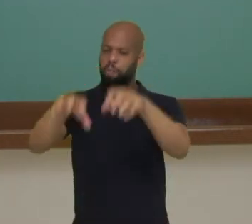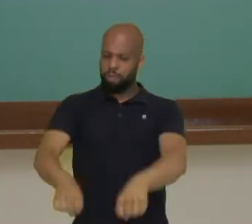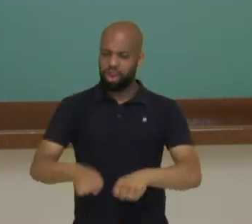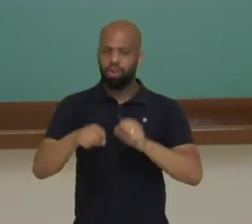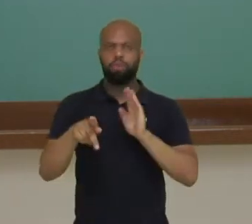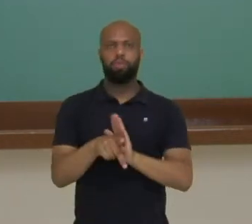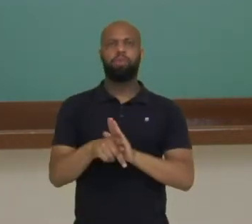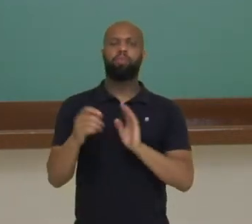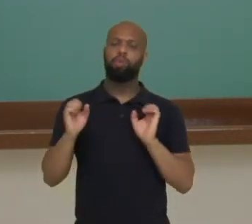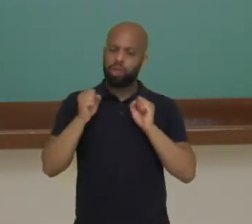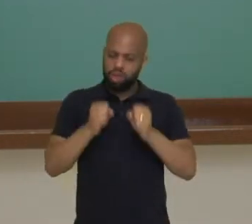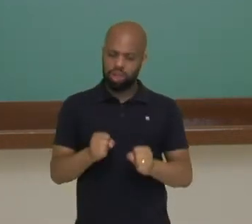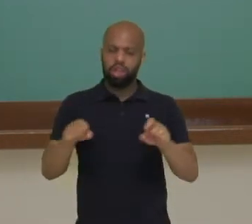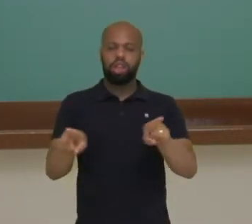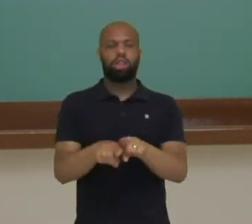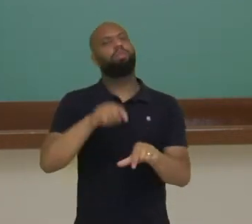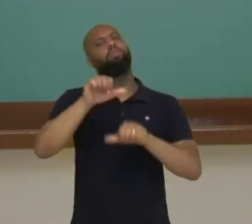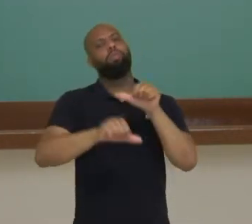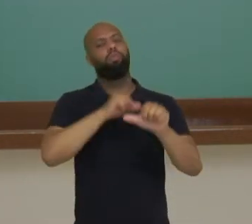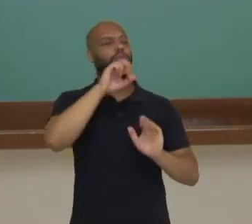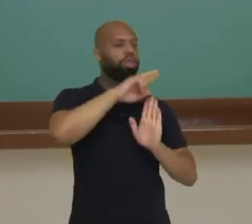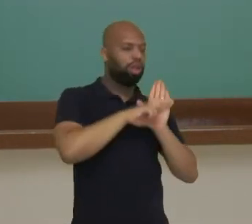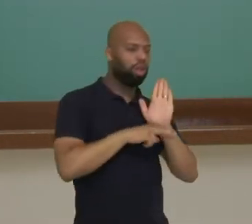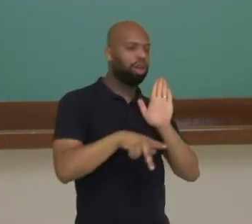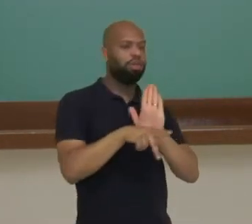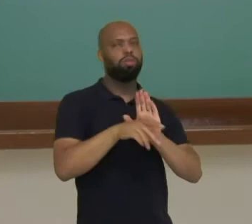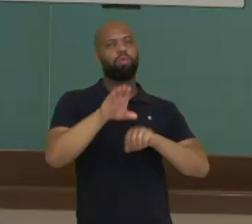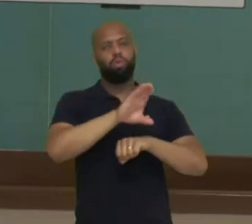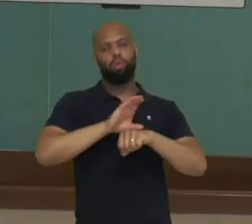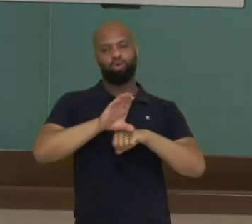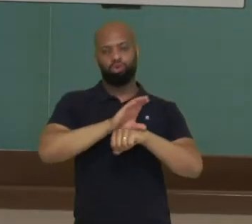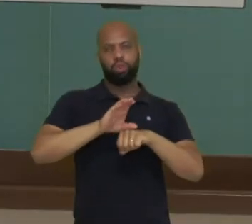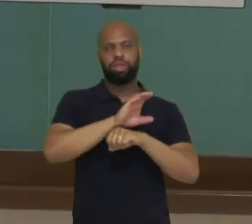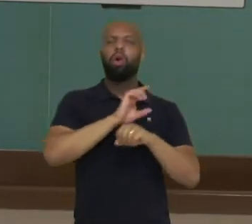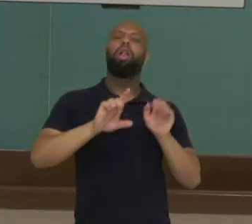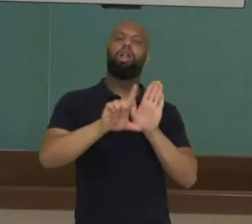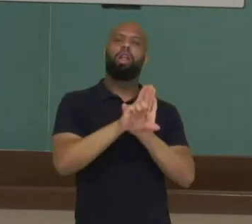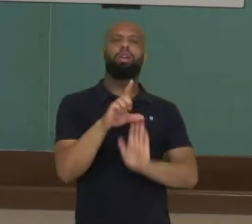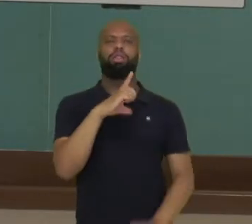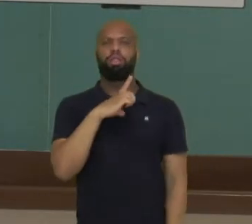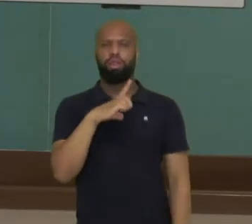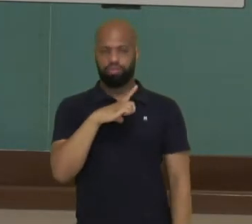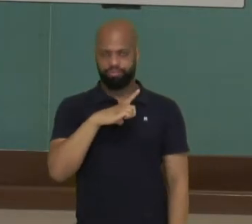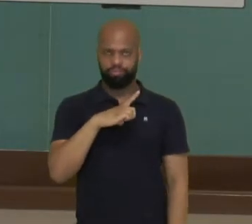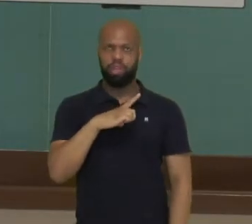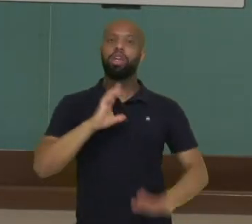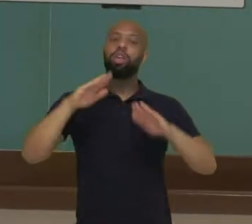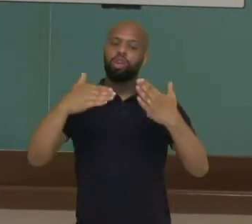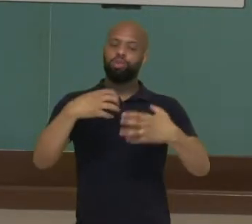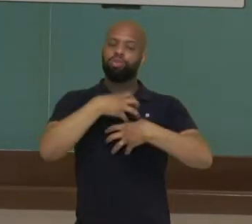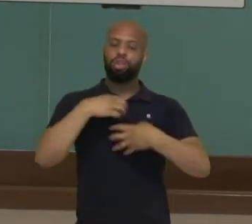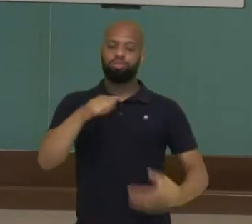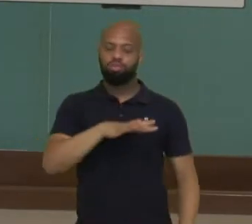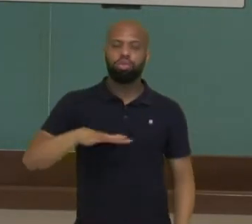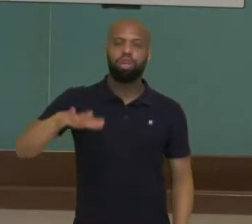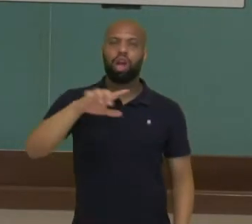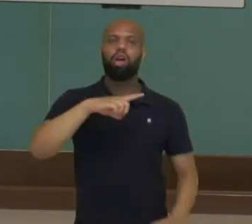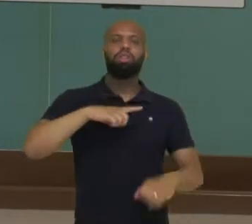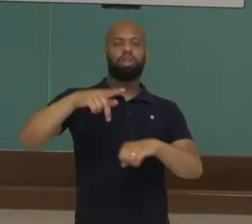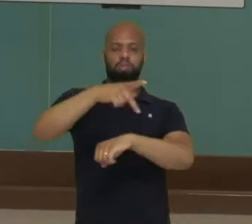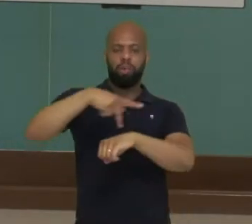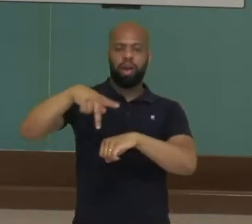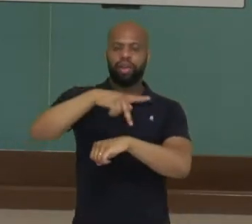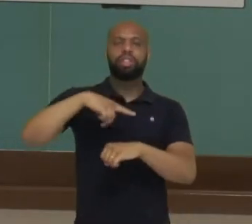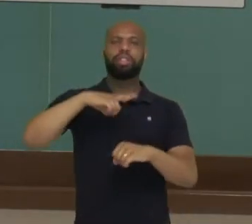a alteração de regras constitucionais. Como assim regras constitucionais? Em geral, as nações elas